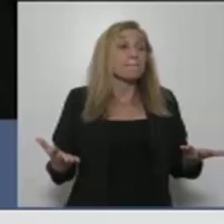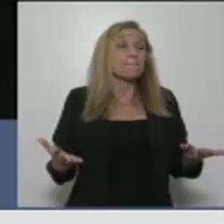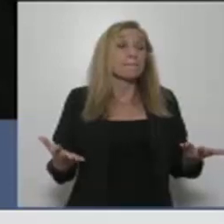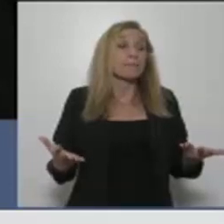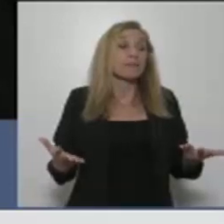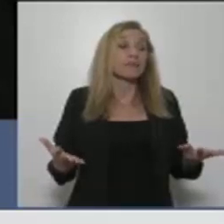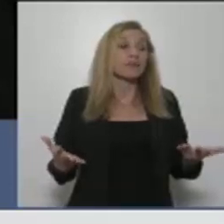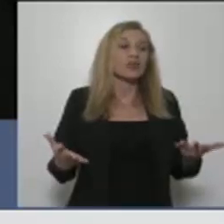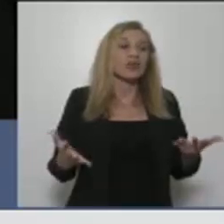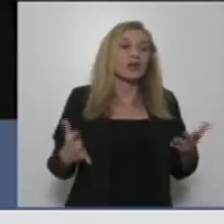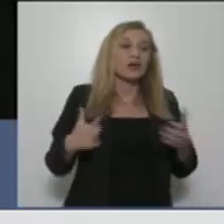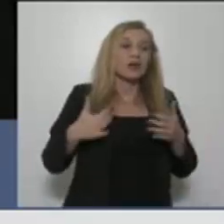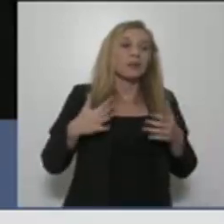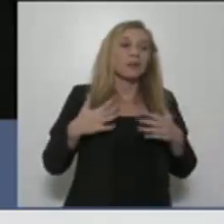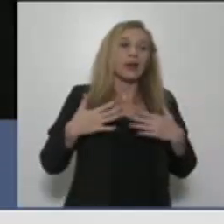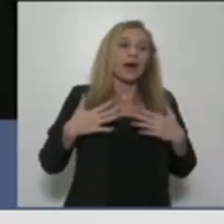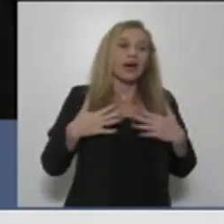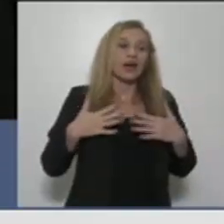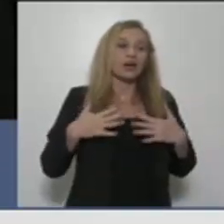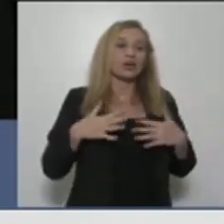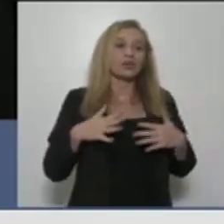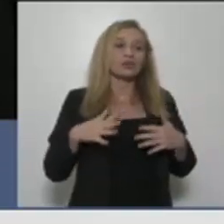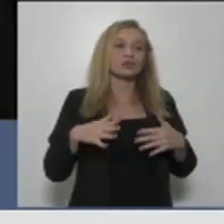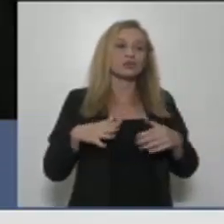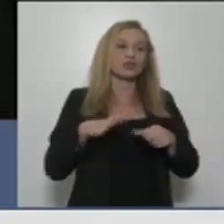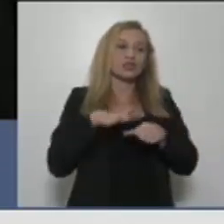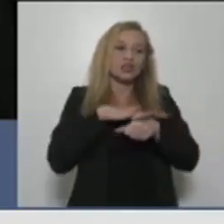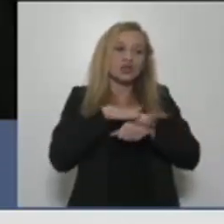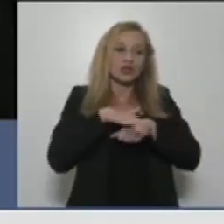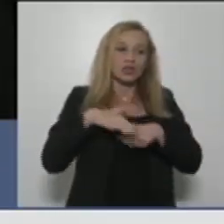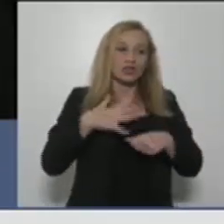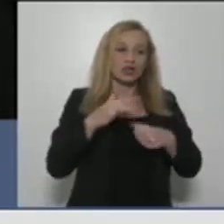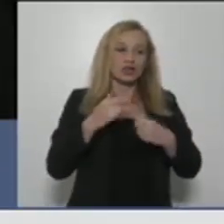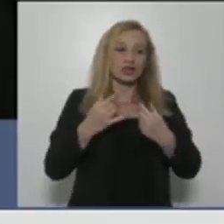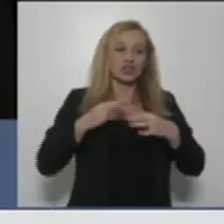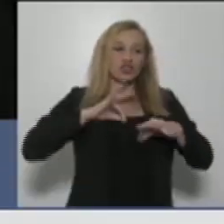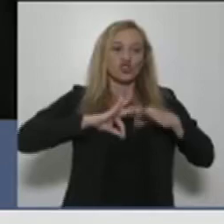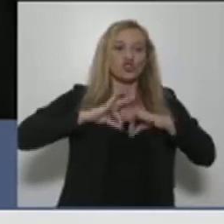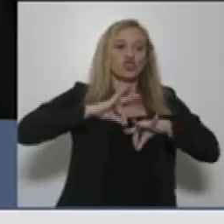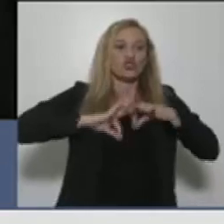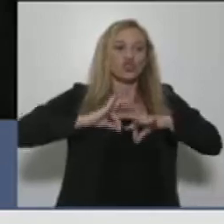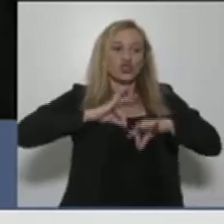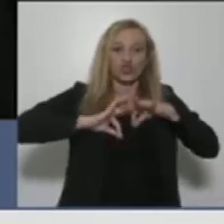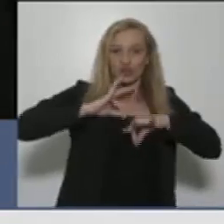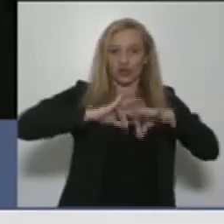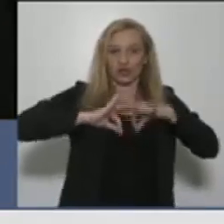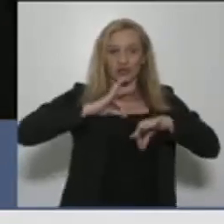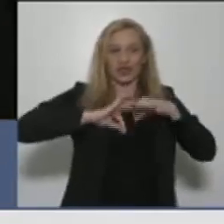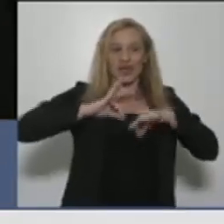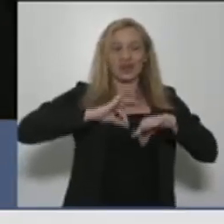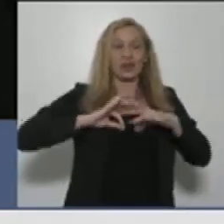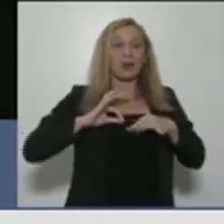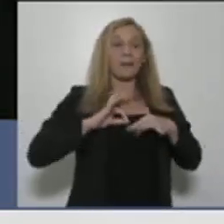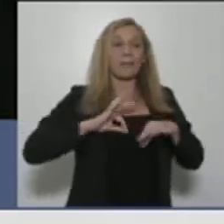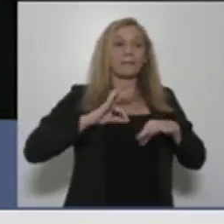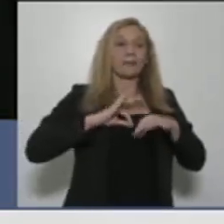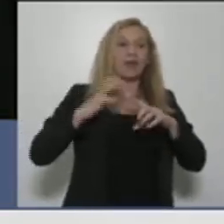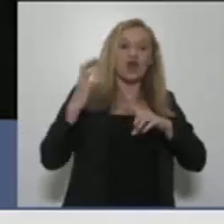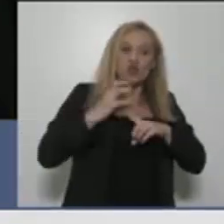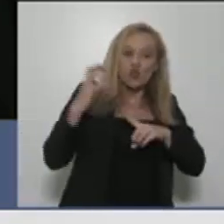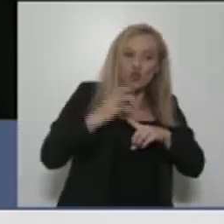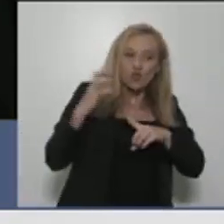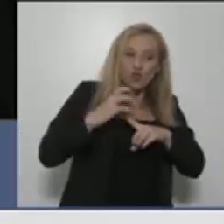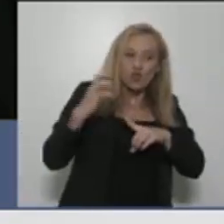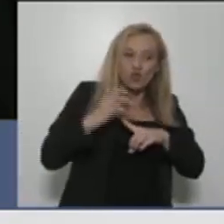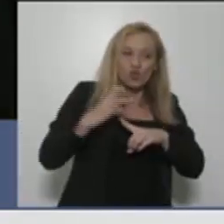para bulinar nós mulheres que somos mães, trabalhadoras, exercemos nossas funções. E isso que você